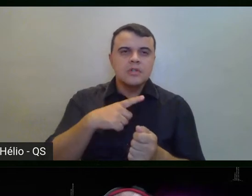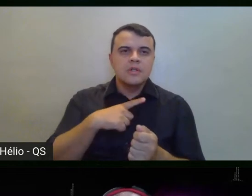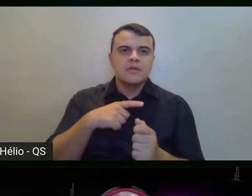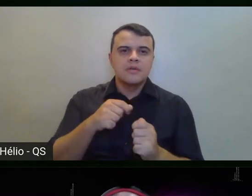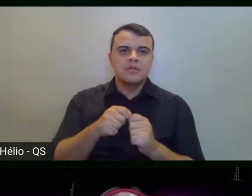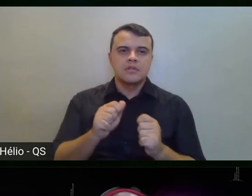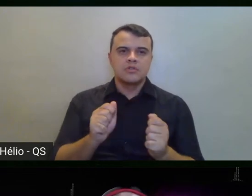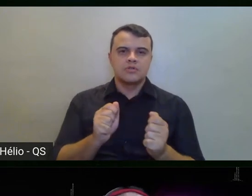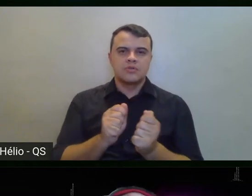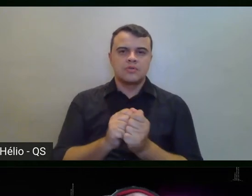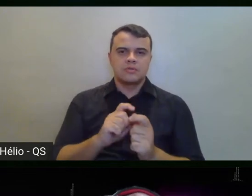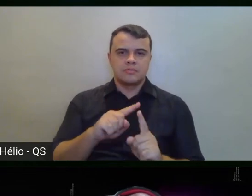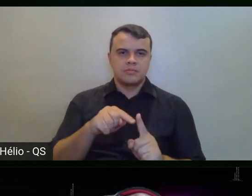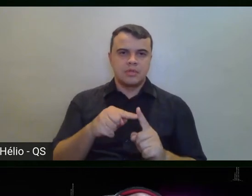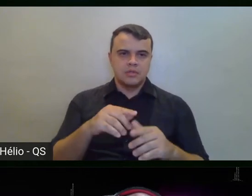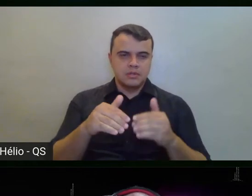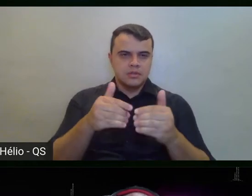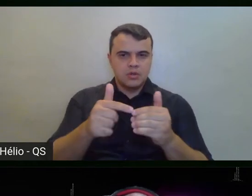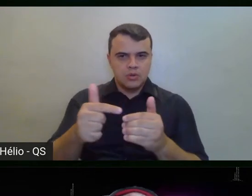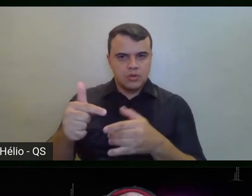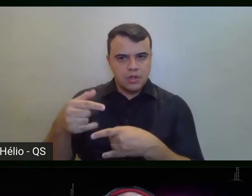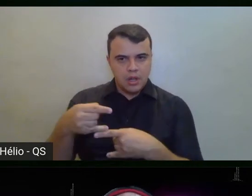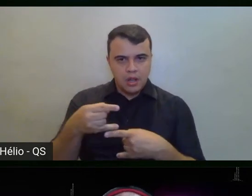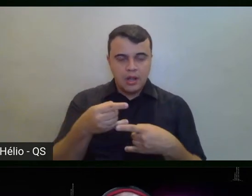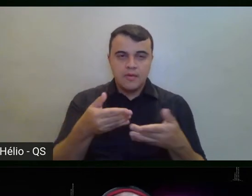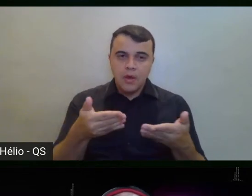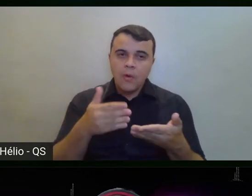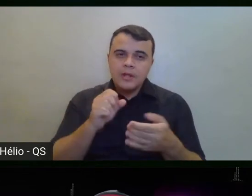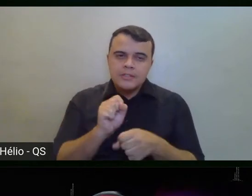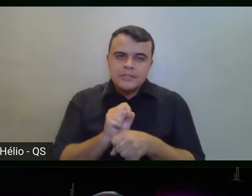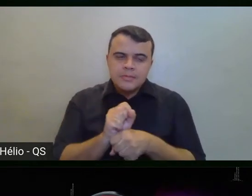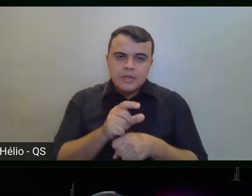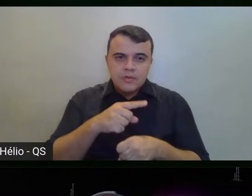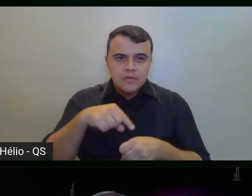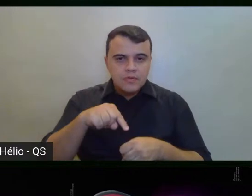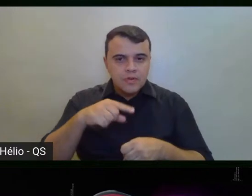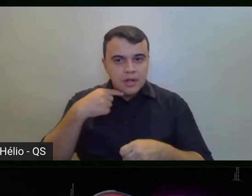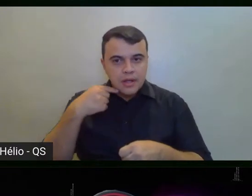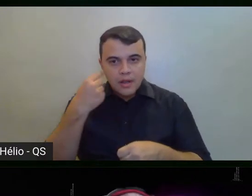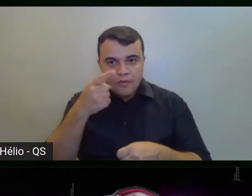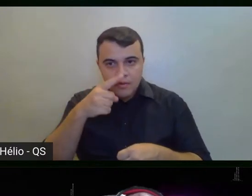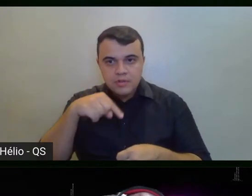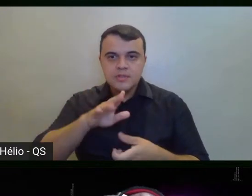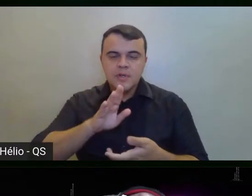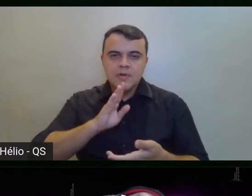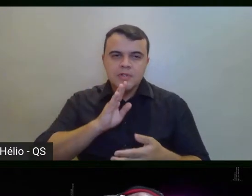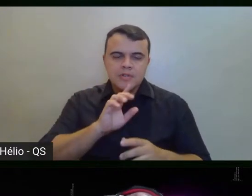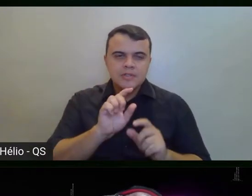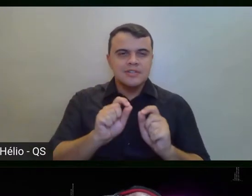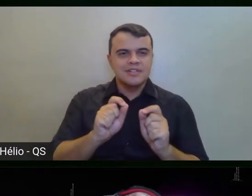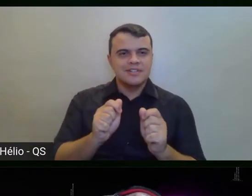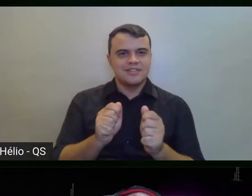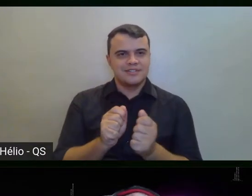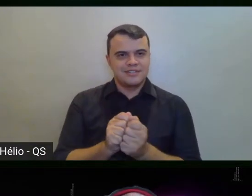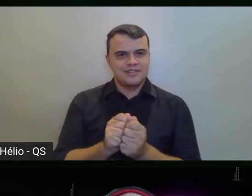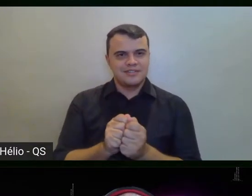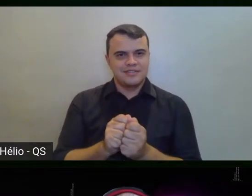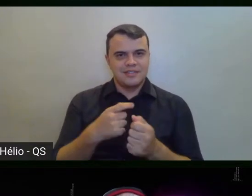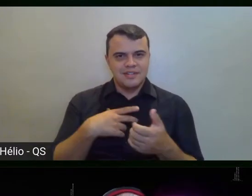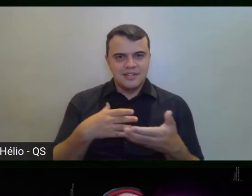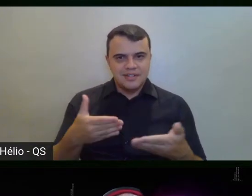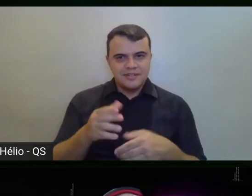se encontrar aí mais vezes durante outras mentorias aí e espero ver muito desses rostos aqui né formados aí nesse